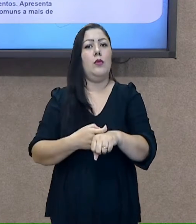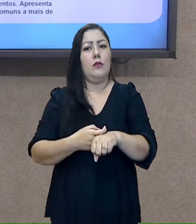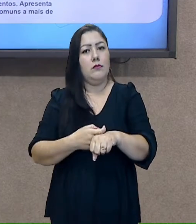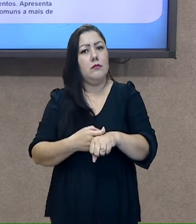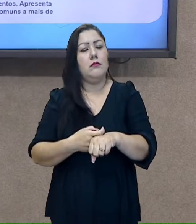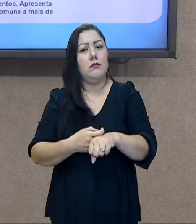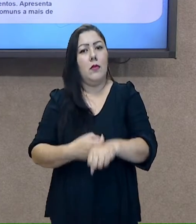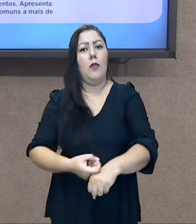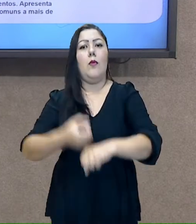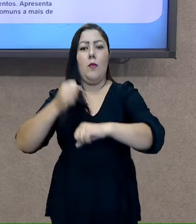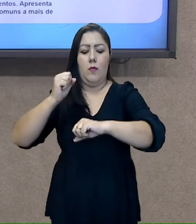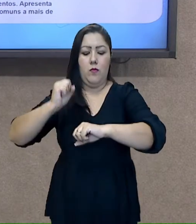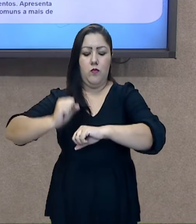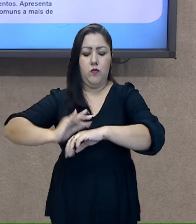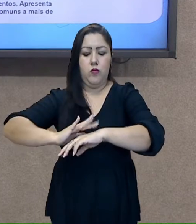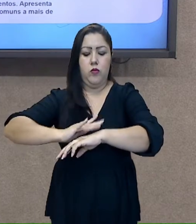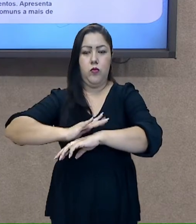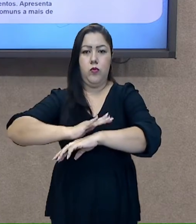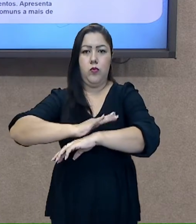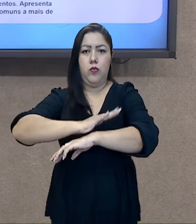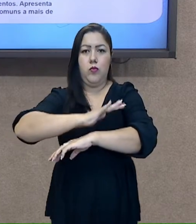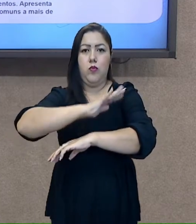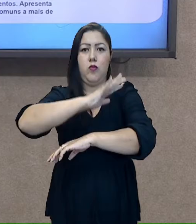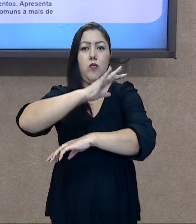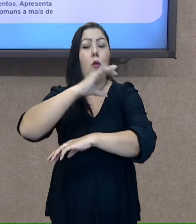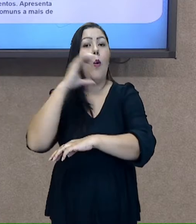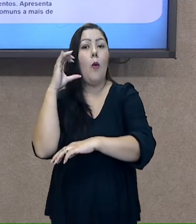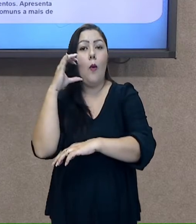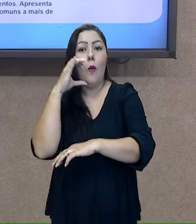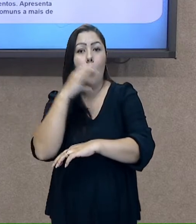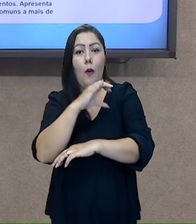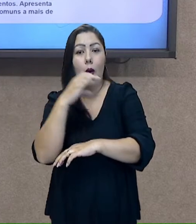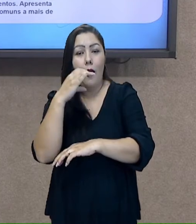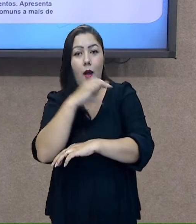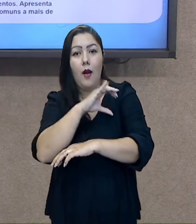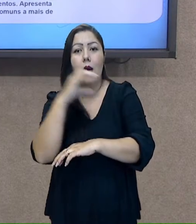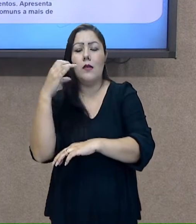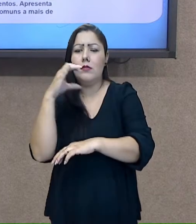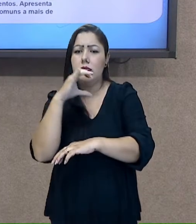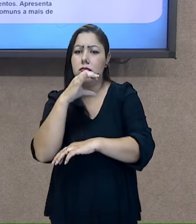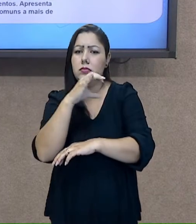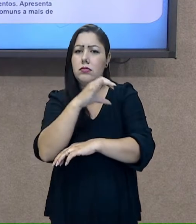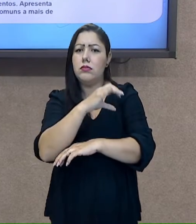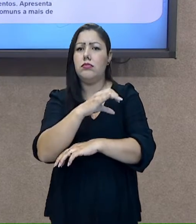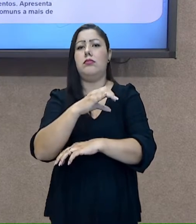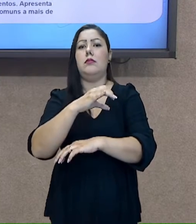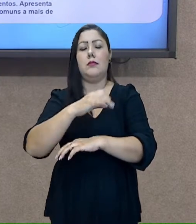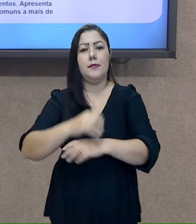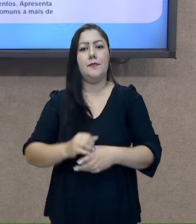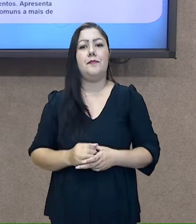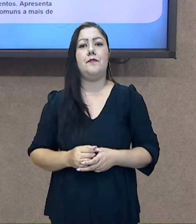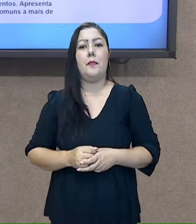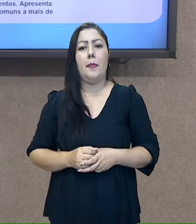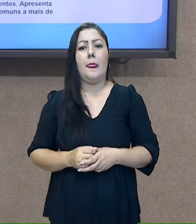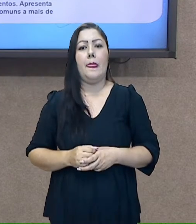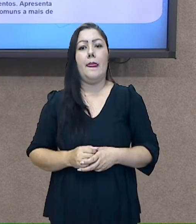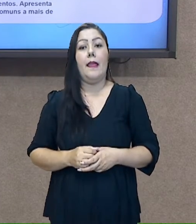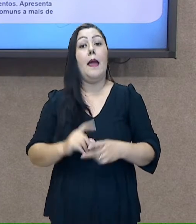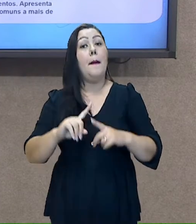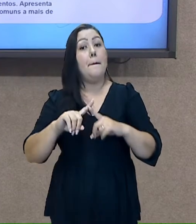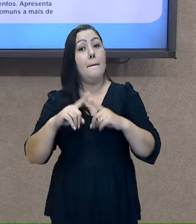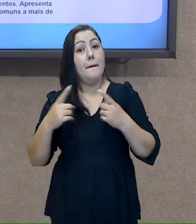conduzem muito bem o calor, eles aquecem com facilidade, mas eles